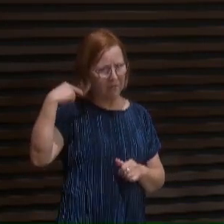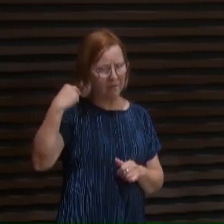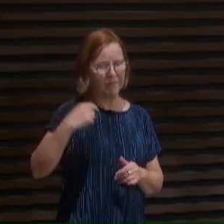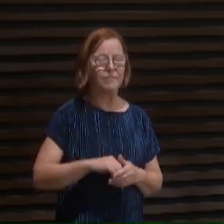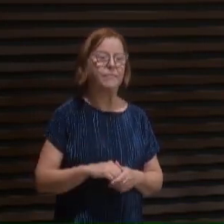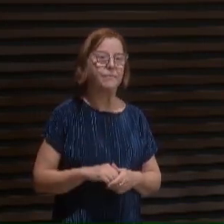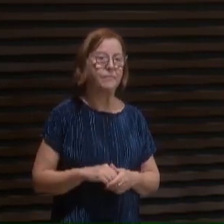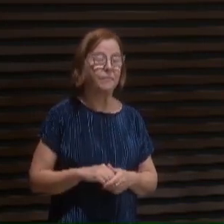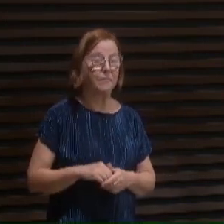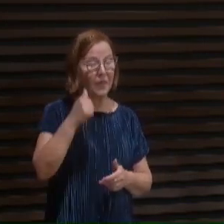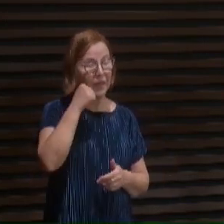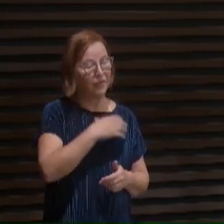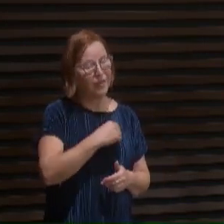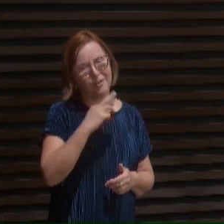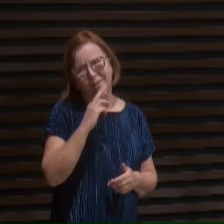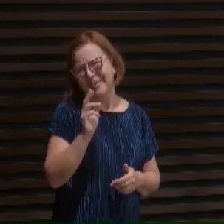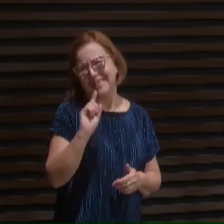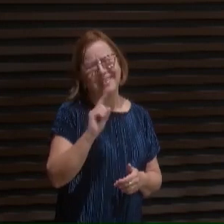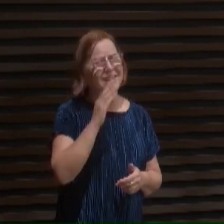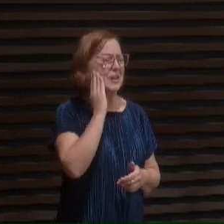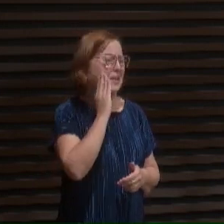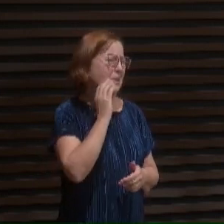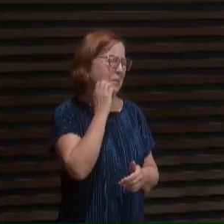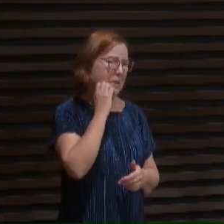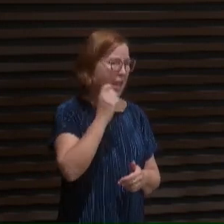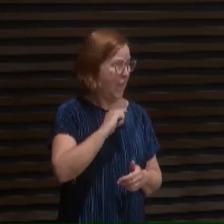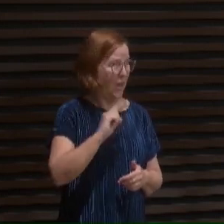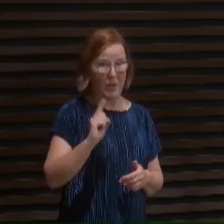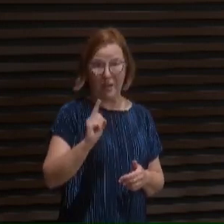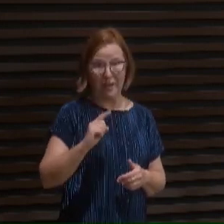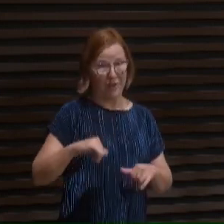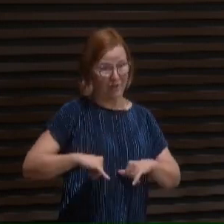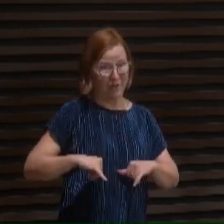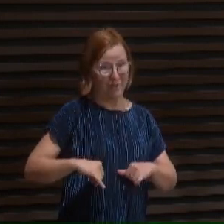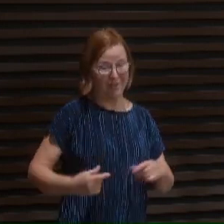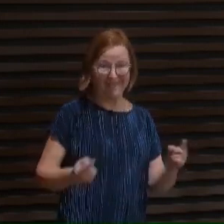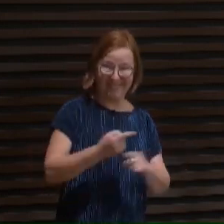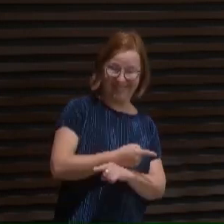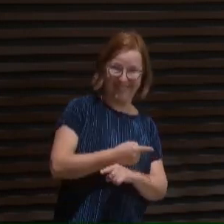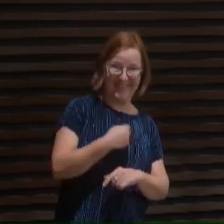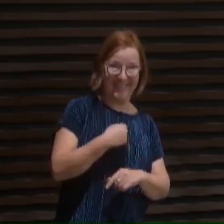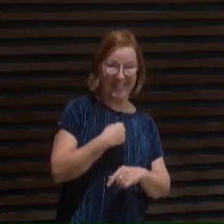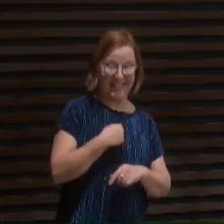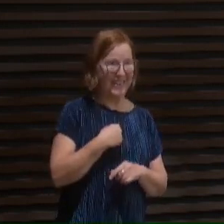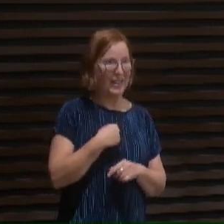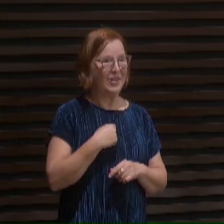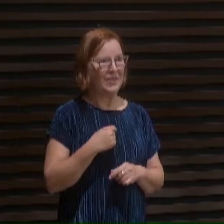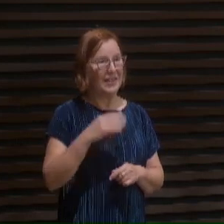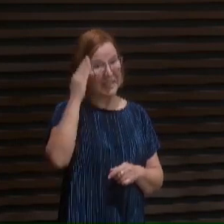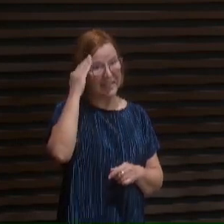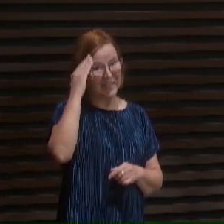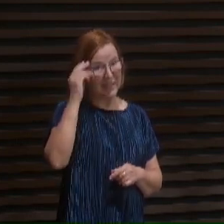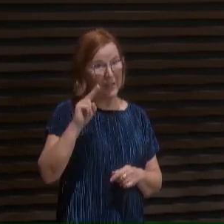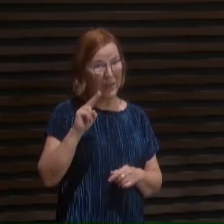A filha responde: não, querida mãe, eu não estou sofrendo, muito pelo contrário, isso não é uma loucura. Eu sei que eu